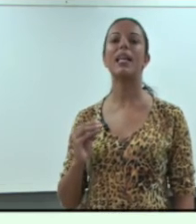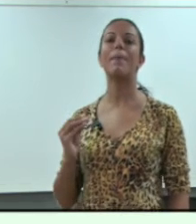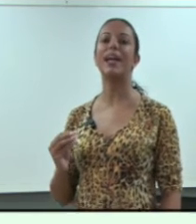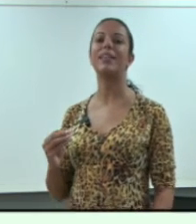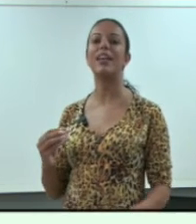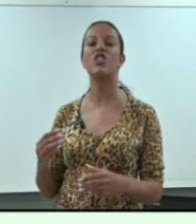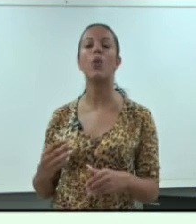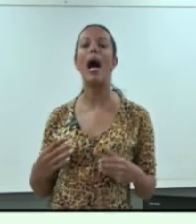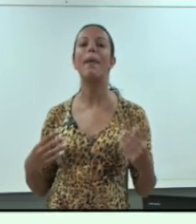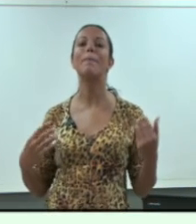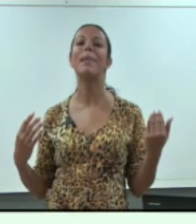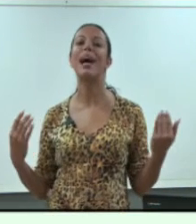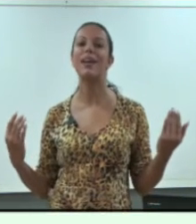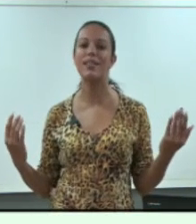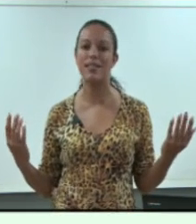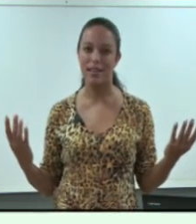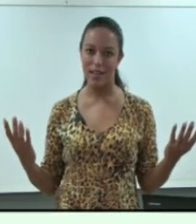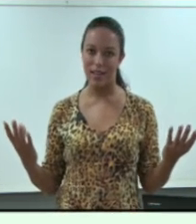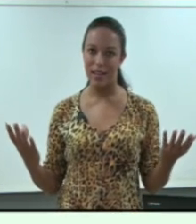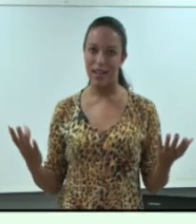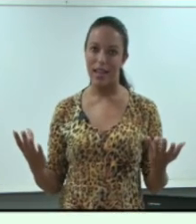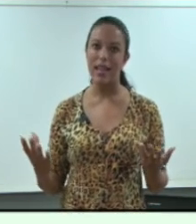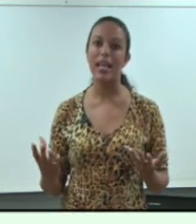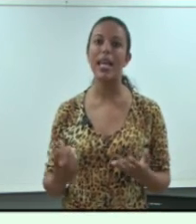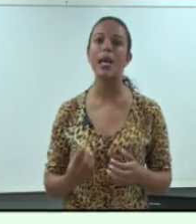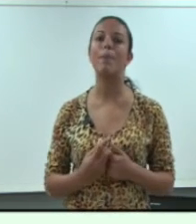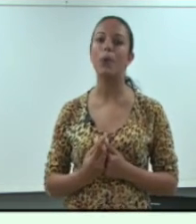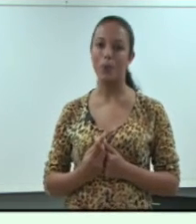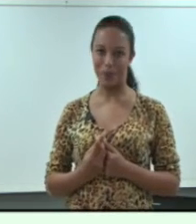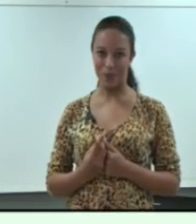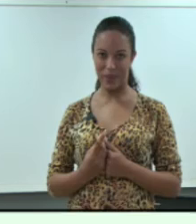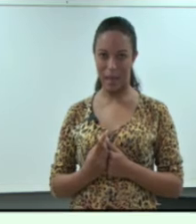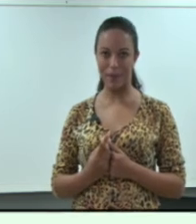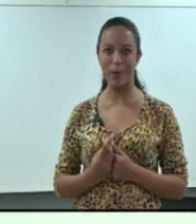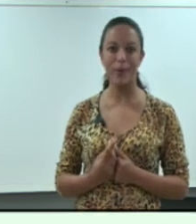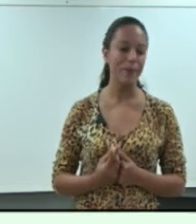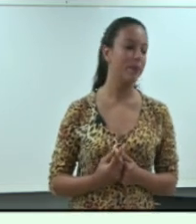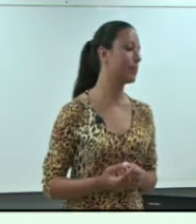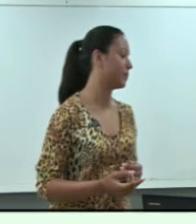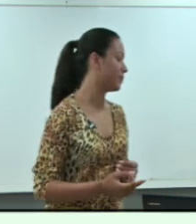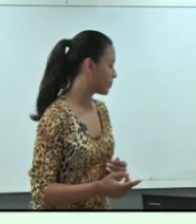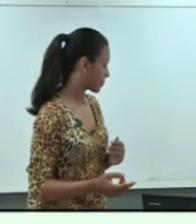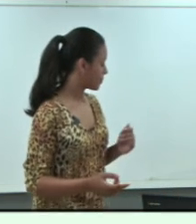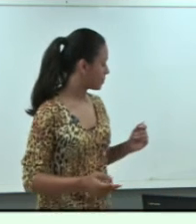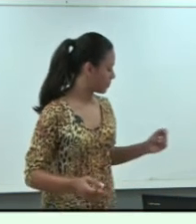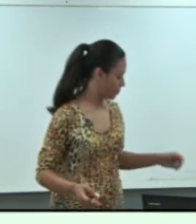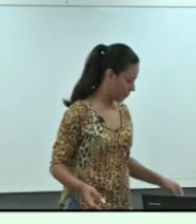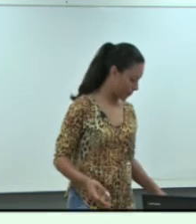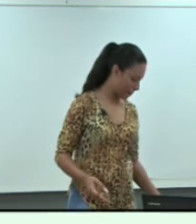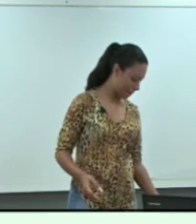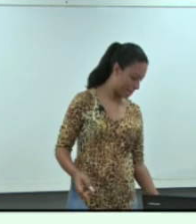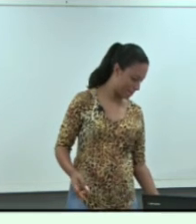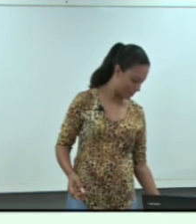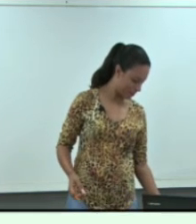e ele também deixa o ar mais limpo tá bom